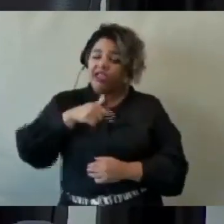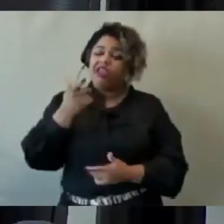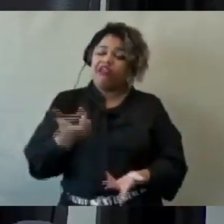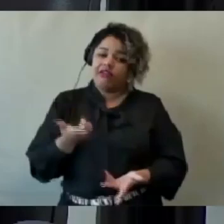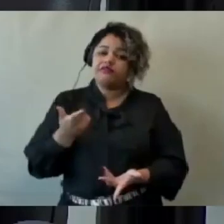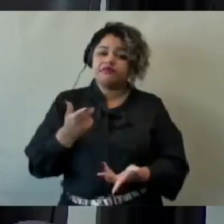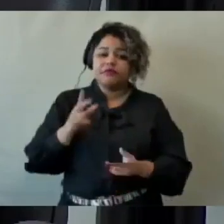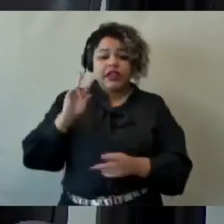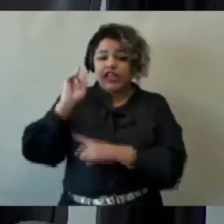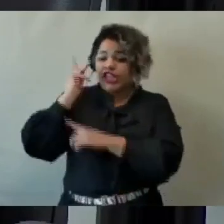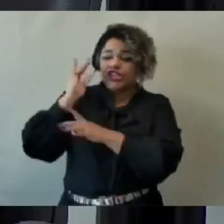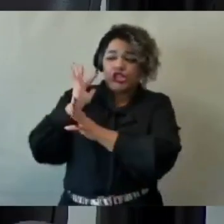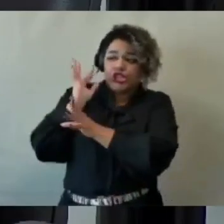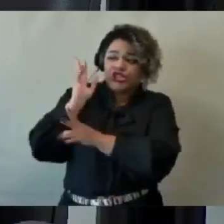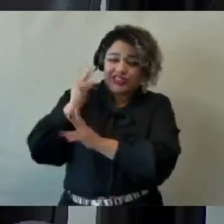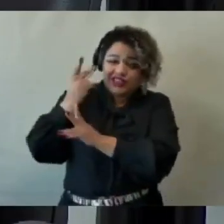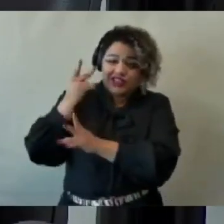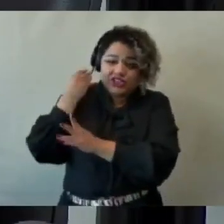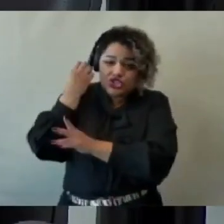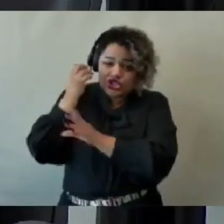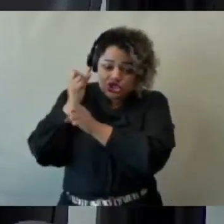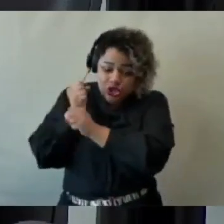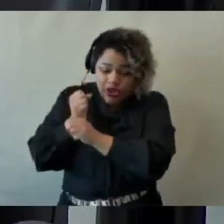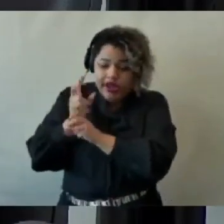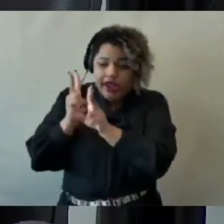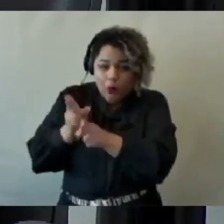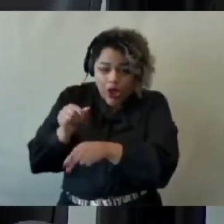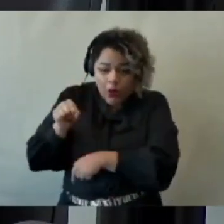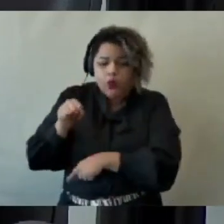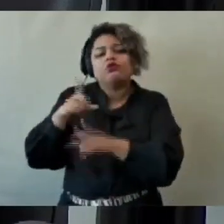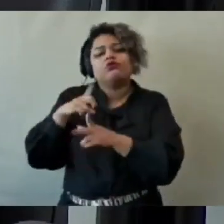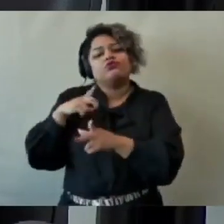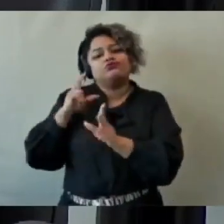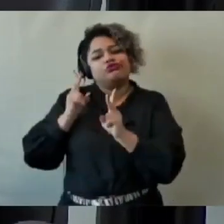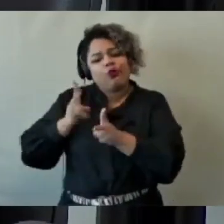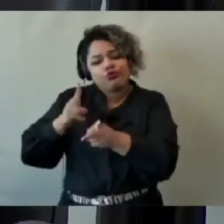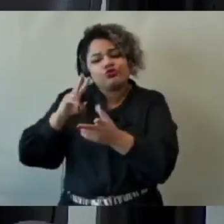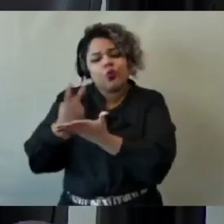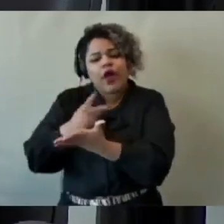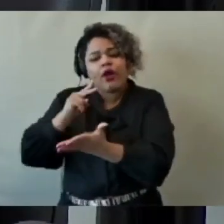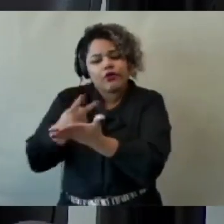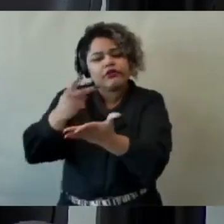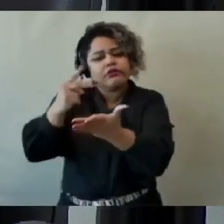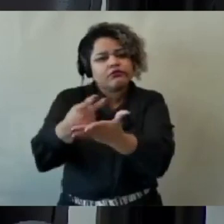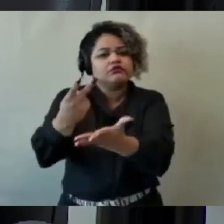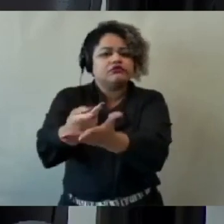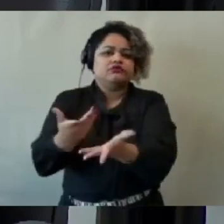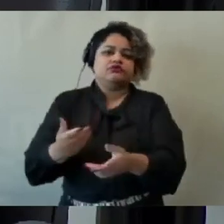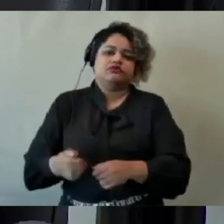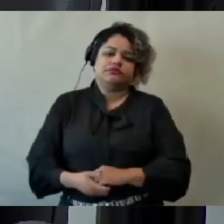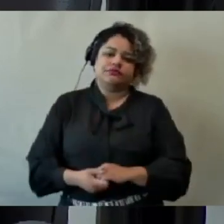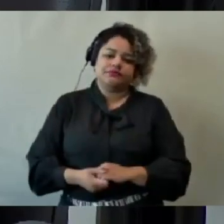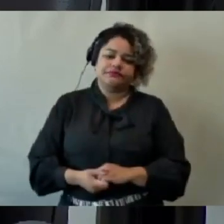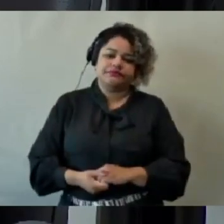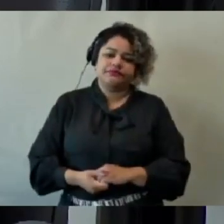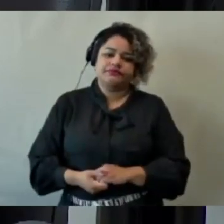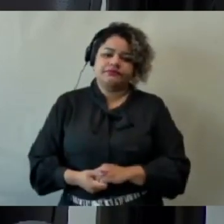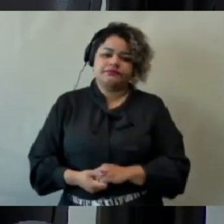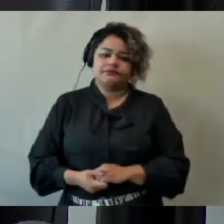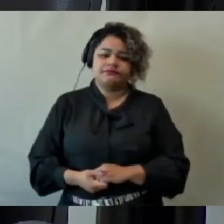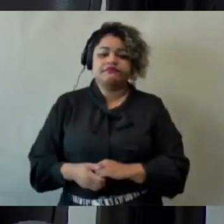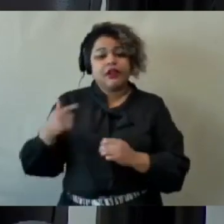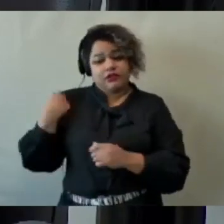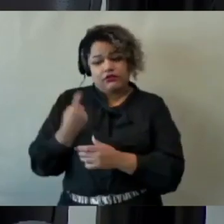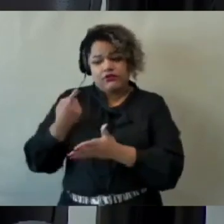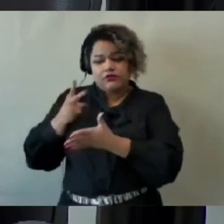histórias continuam se perpetuando, né? Vamos junto aí na luta. Gente, eu anotei